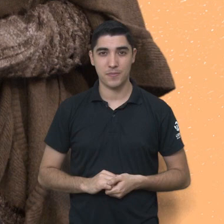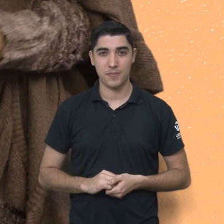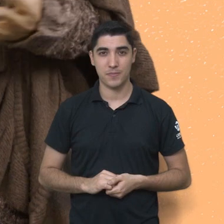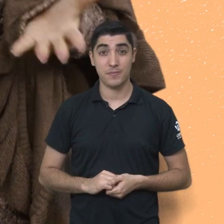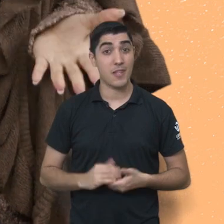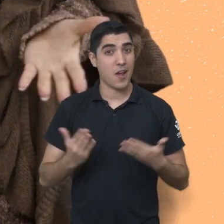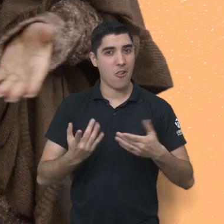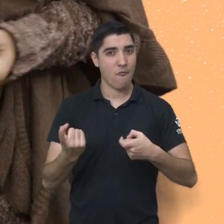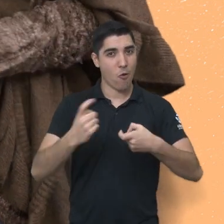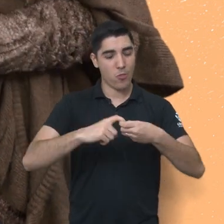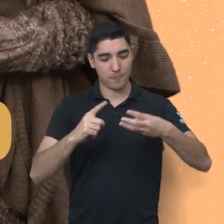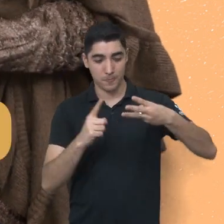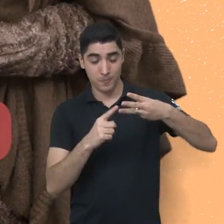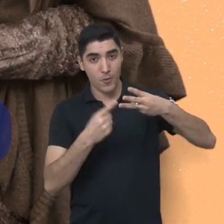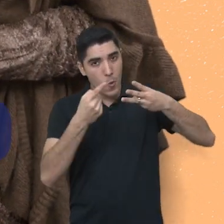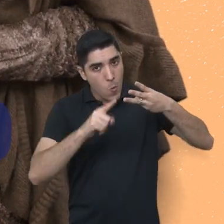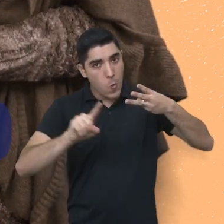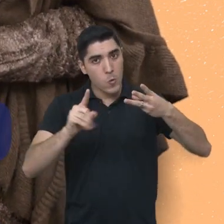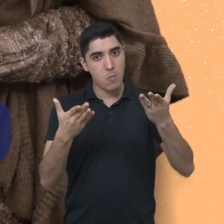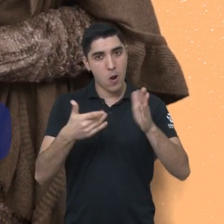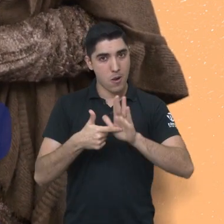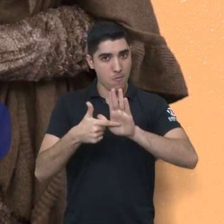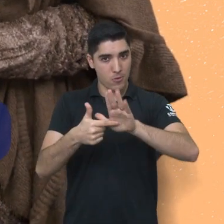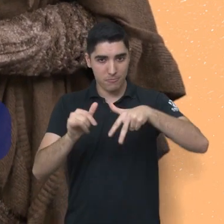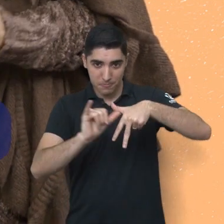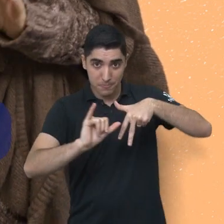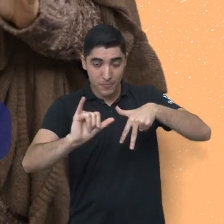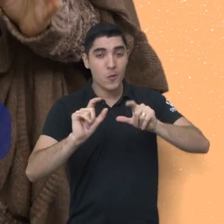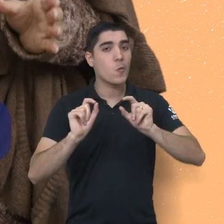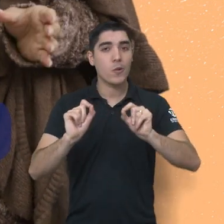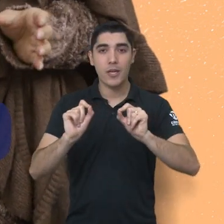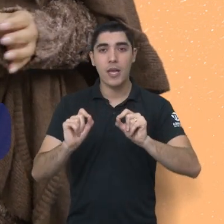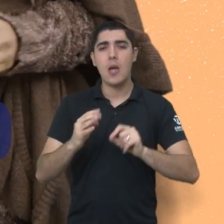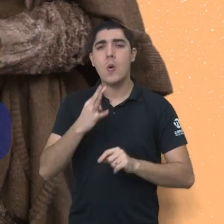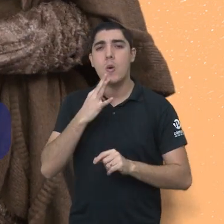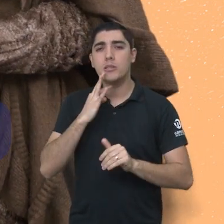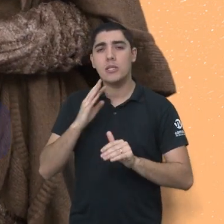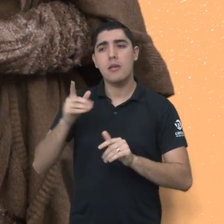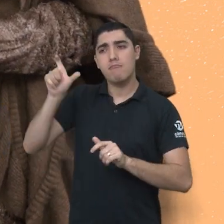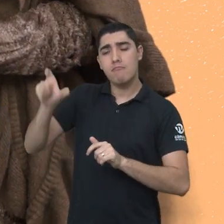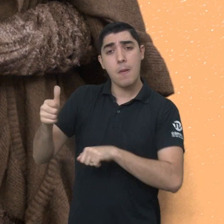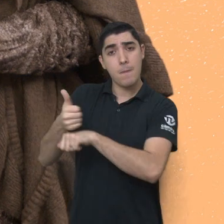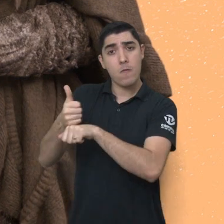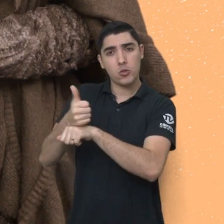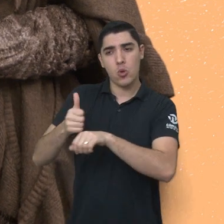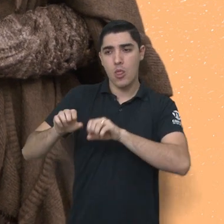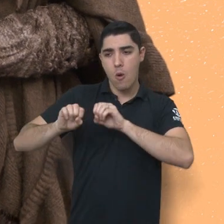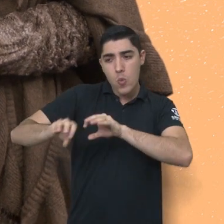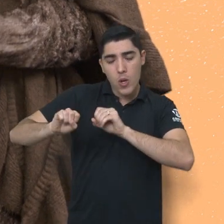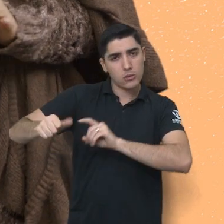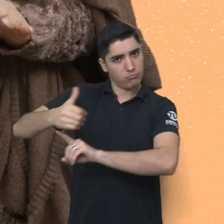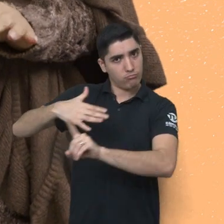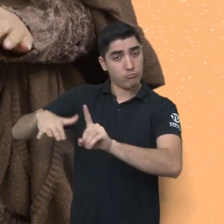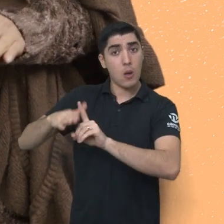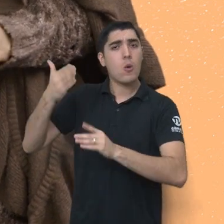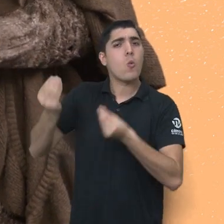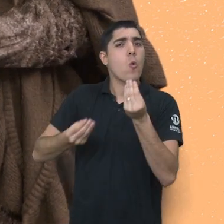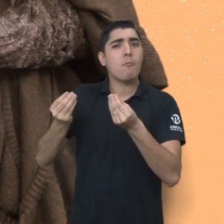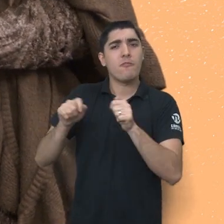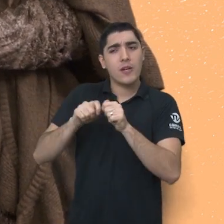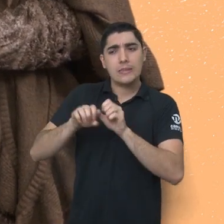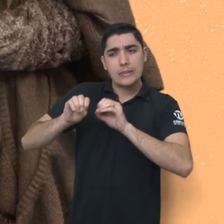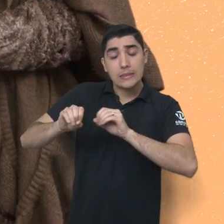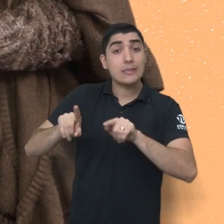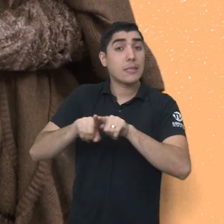estamos de volta neste último bloco do com a palavra vamos nos aprofundar no papel do educador ambiental seus processos